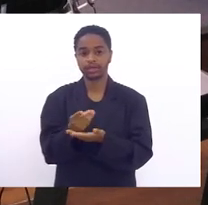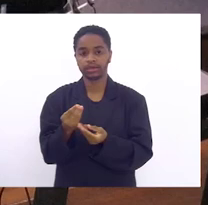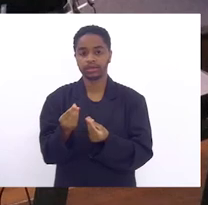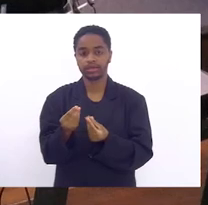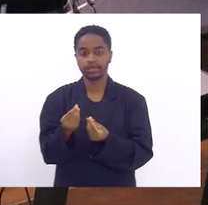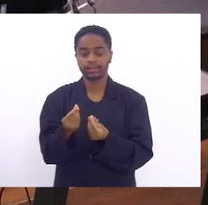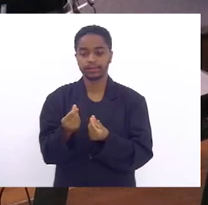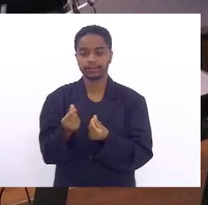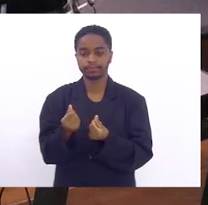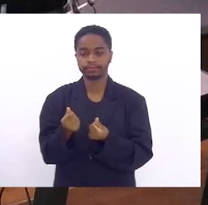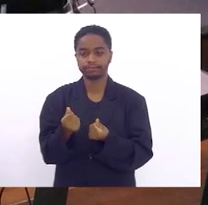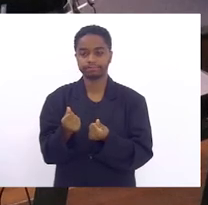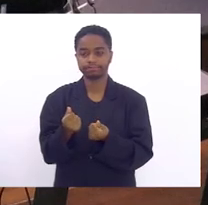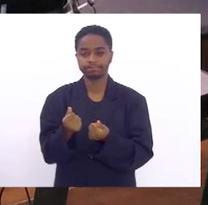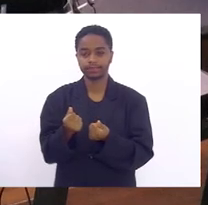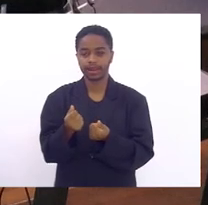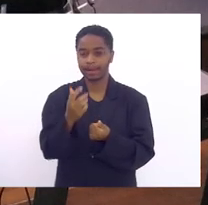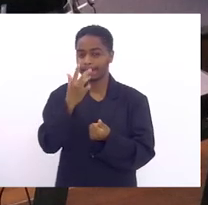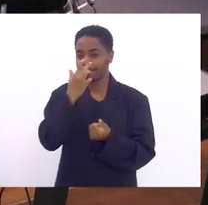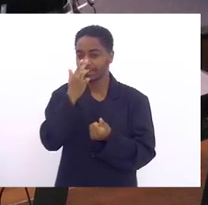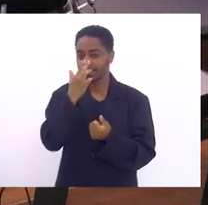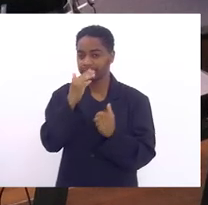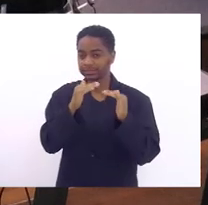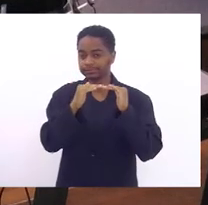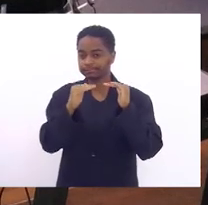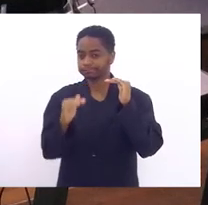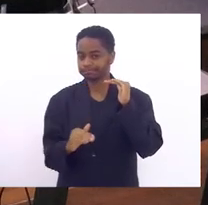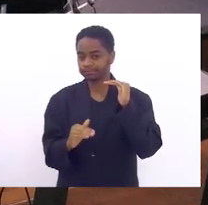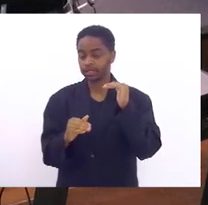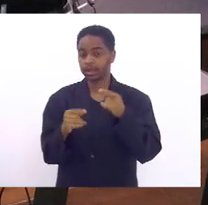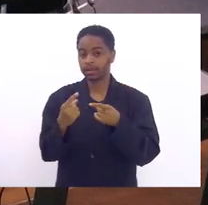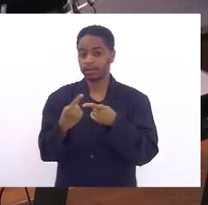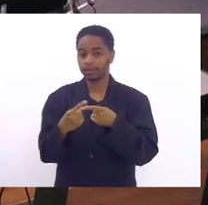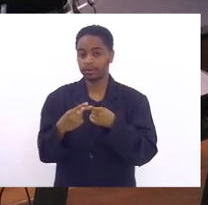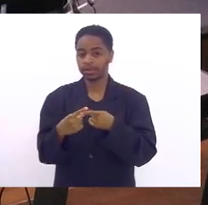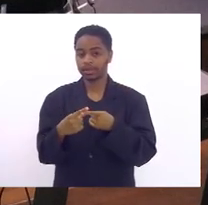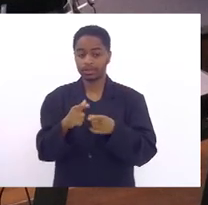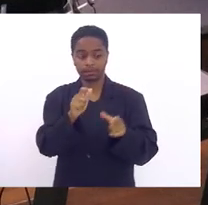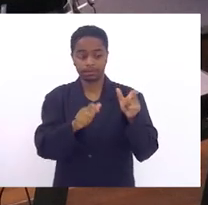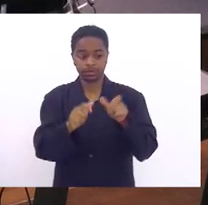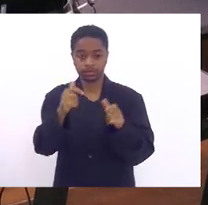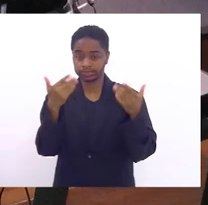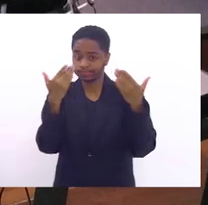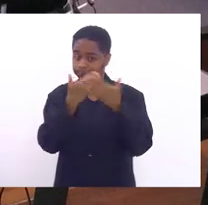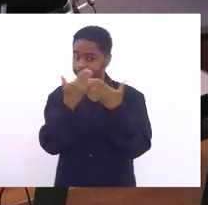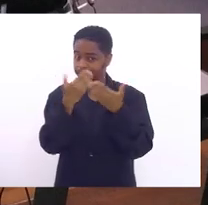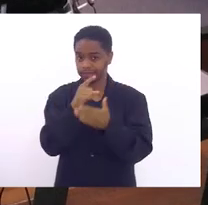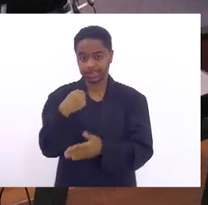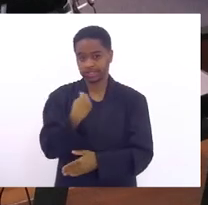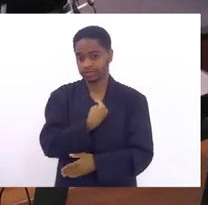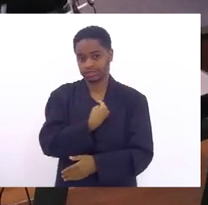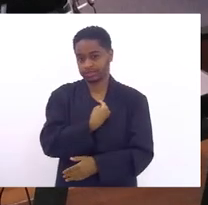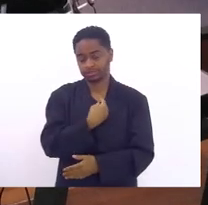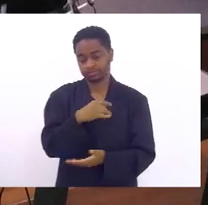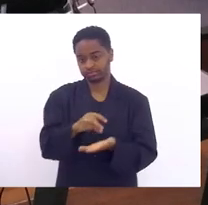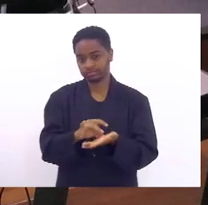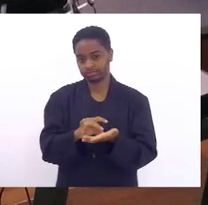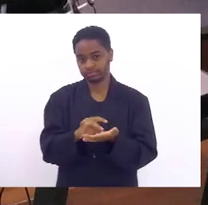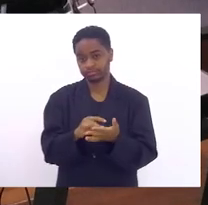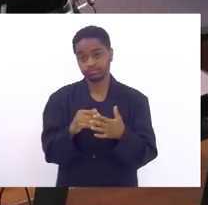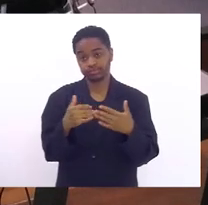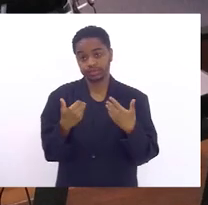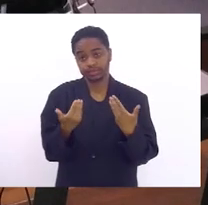no no alto da pirâmide né porque não somos visibilizadas como deveríamos e